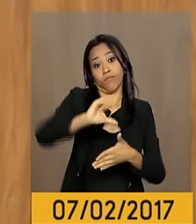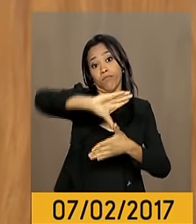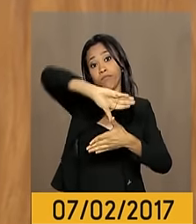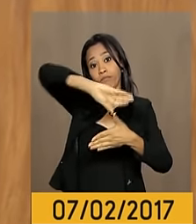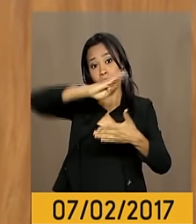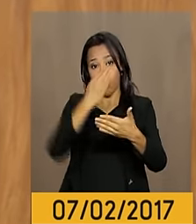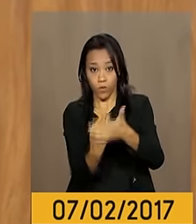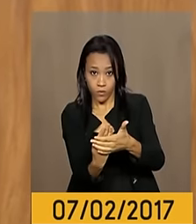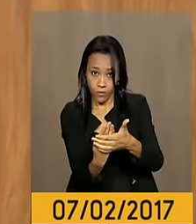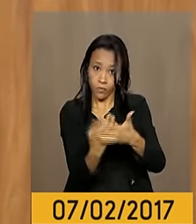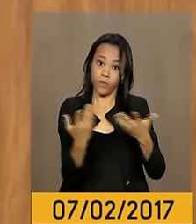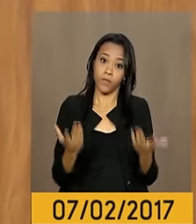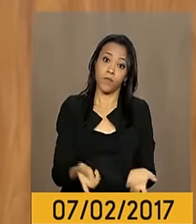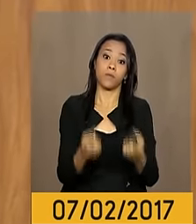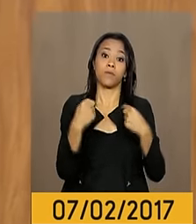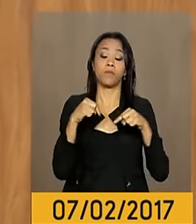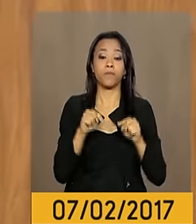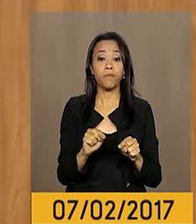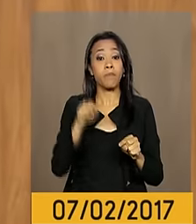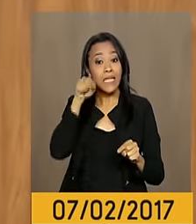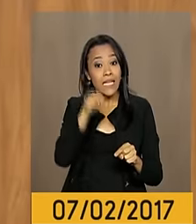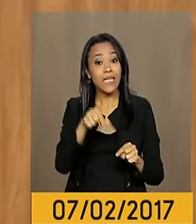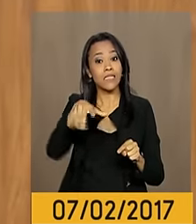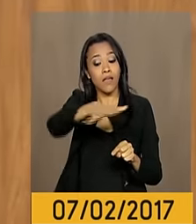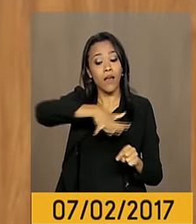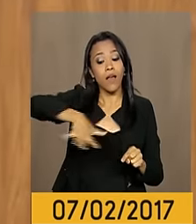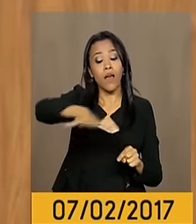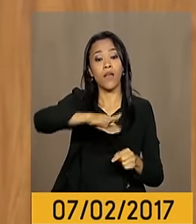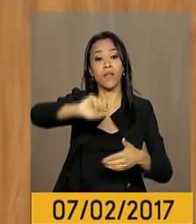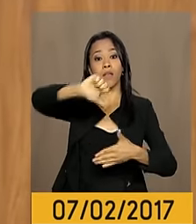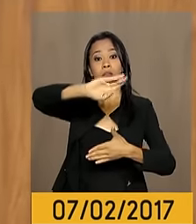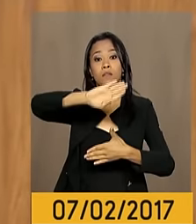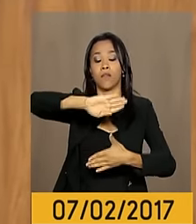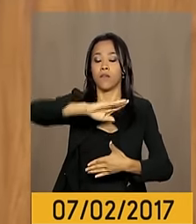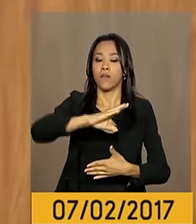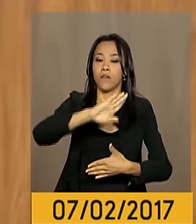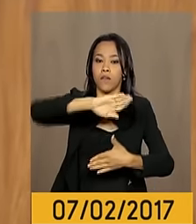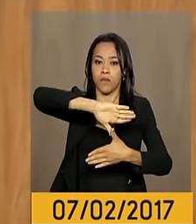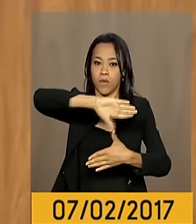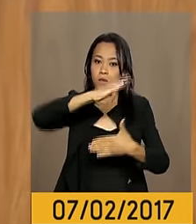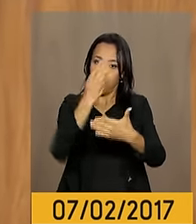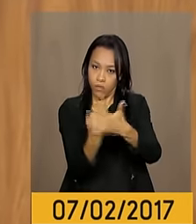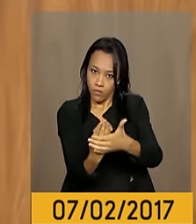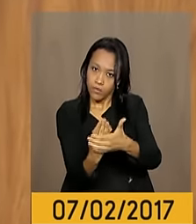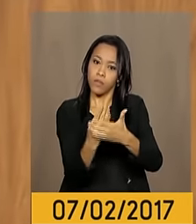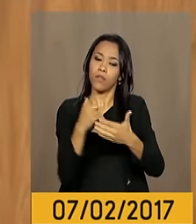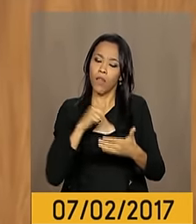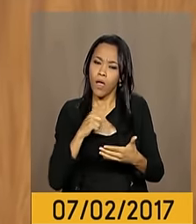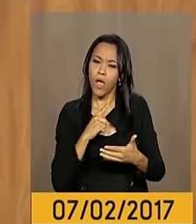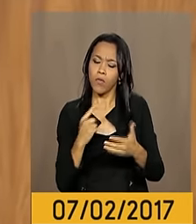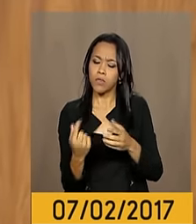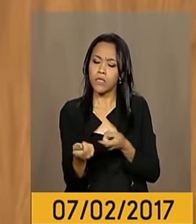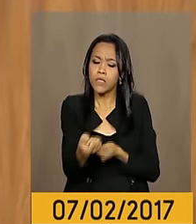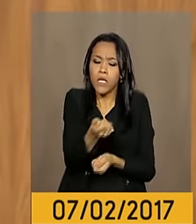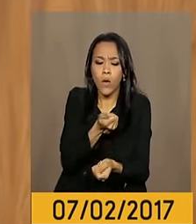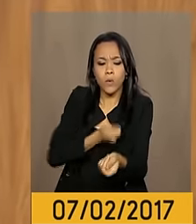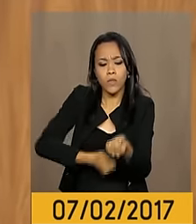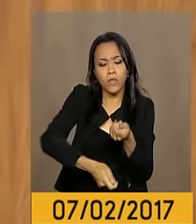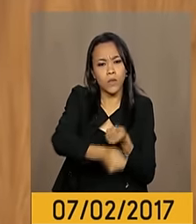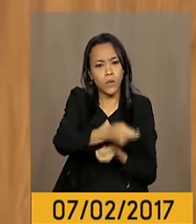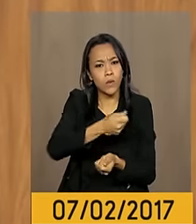e evidentemente que nesse espaço do mercul nós temos progredido muito nas negociações de um acordo de